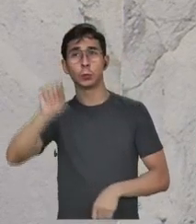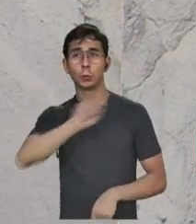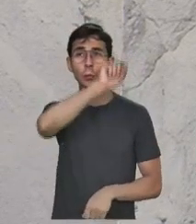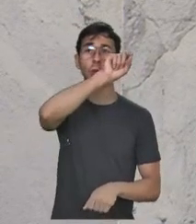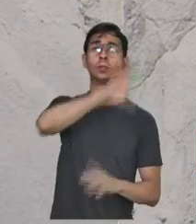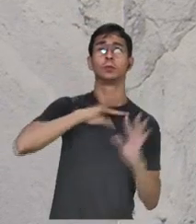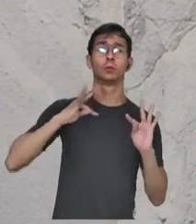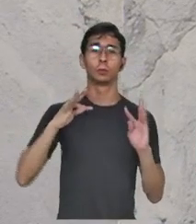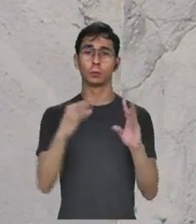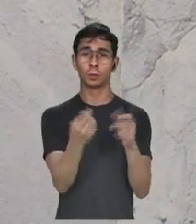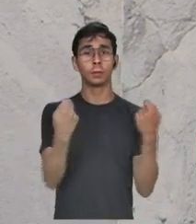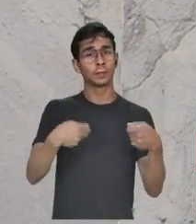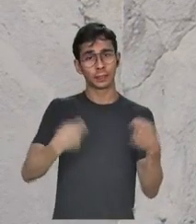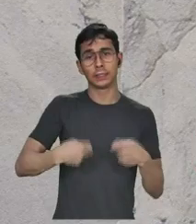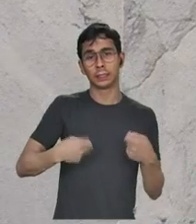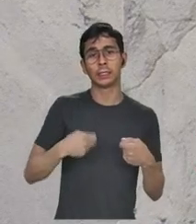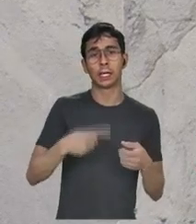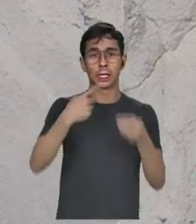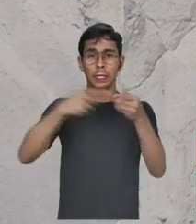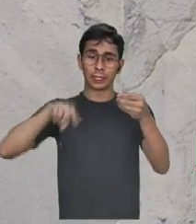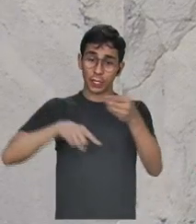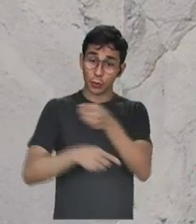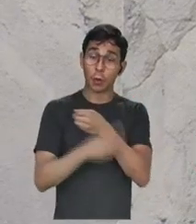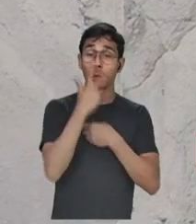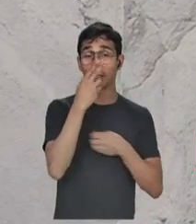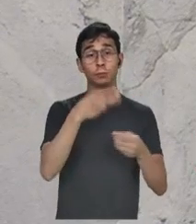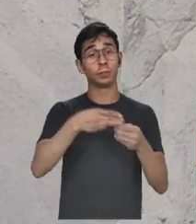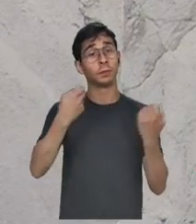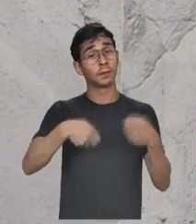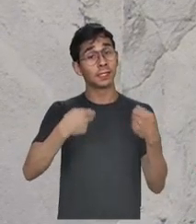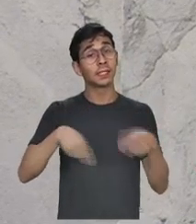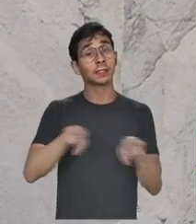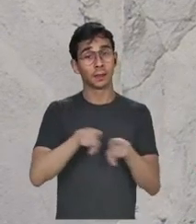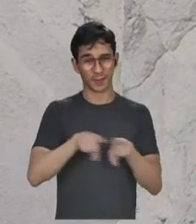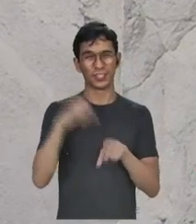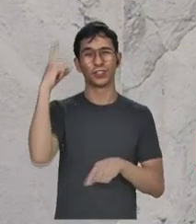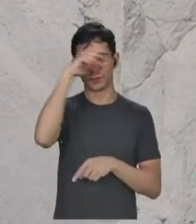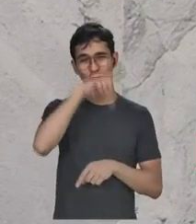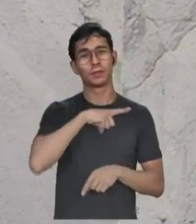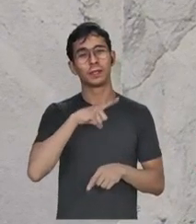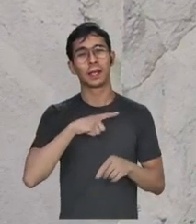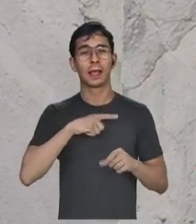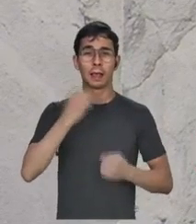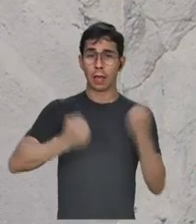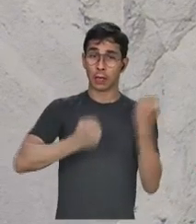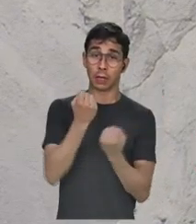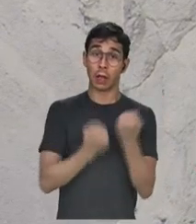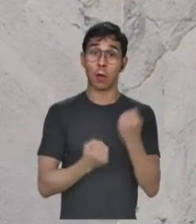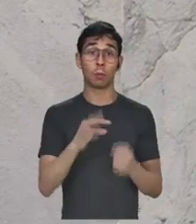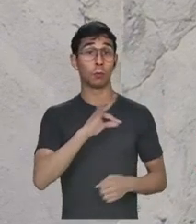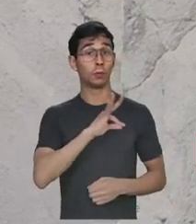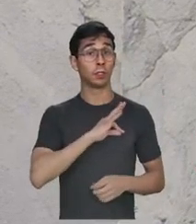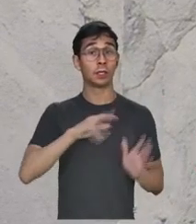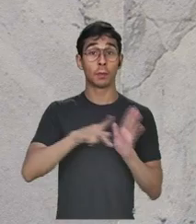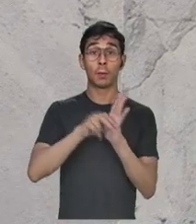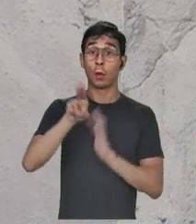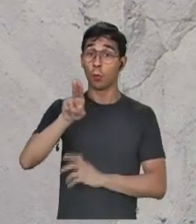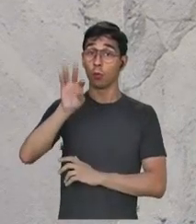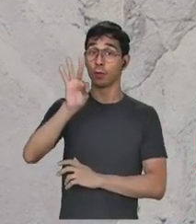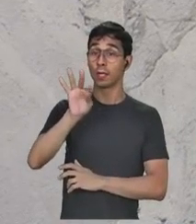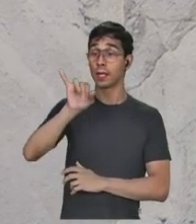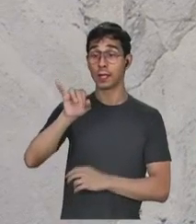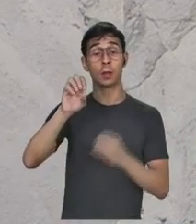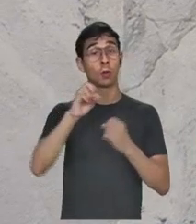municípios é pelo interior também deve estar com essa pressa dificuldade em viaturas uti temeu em viaturas de transporte e